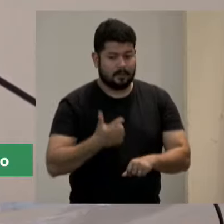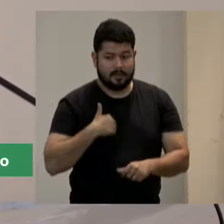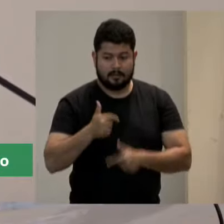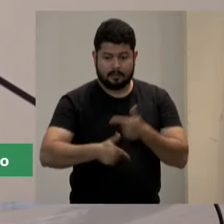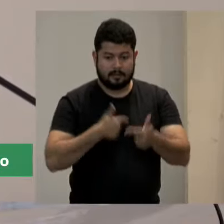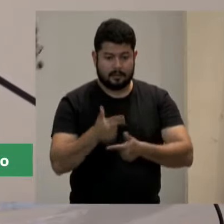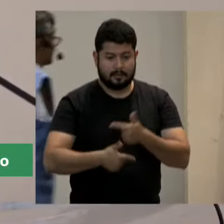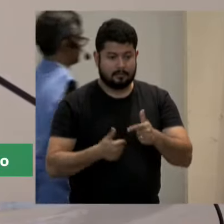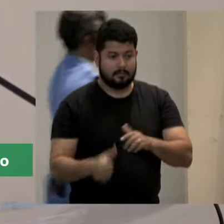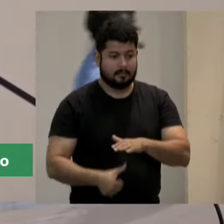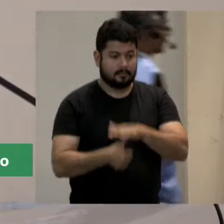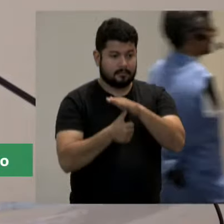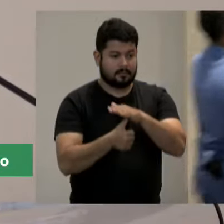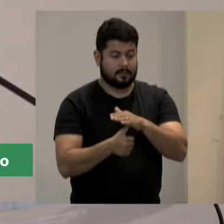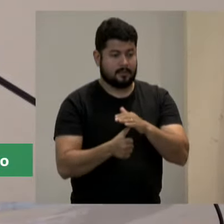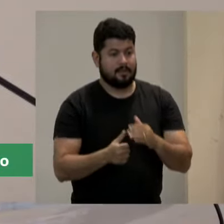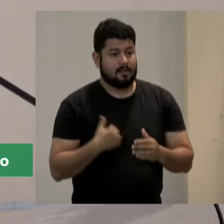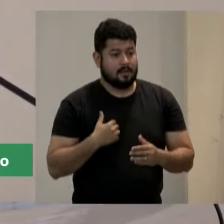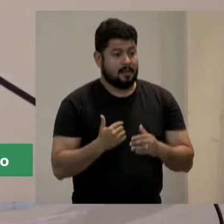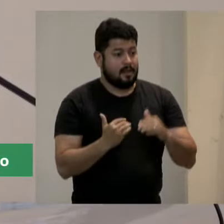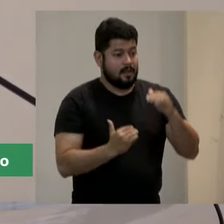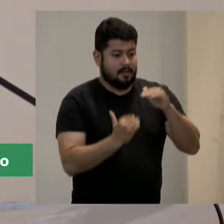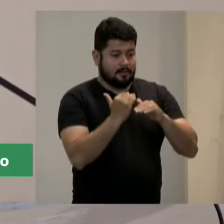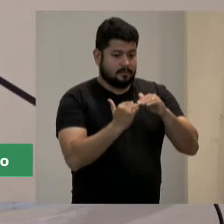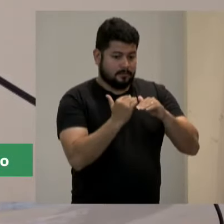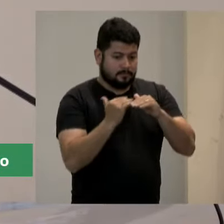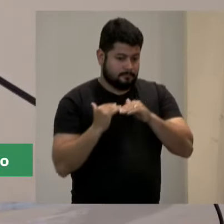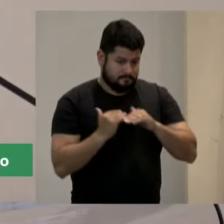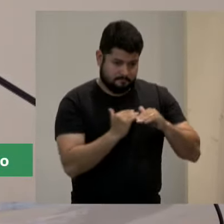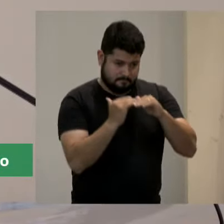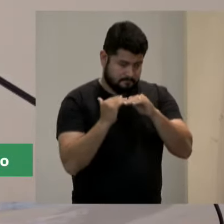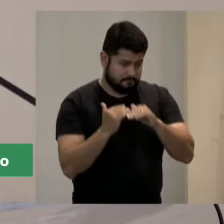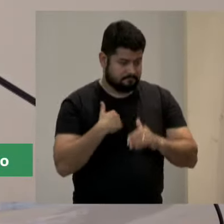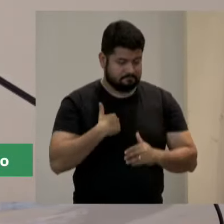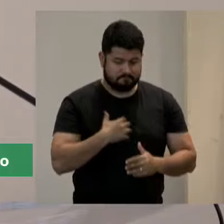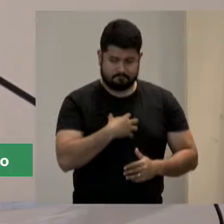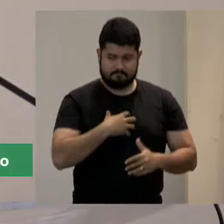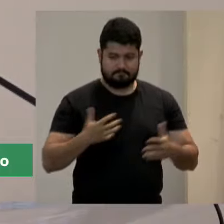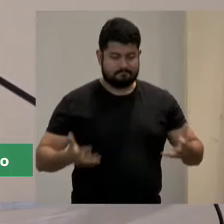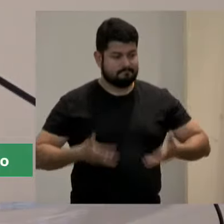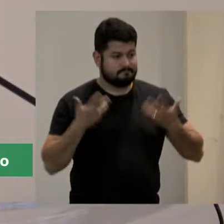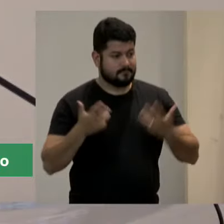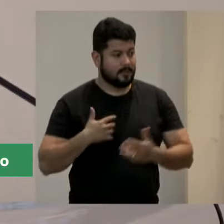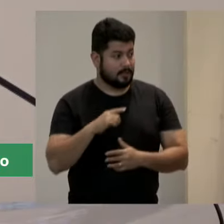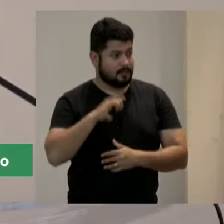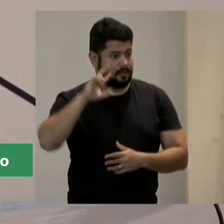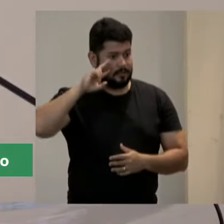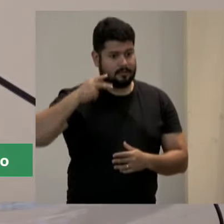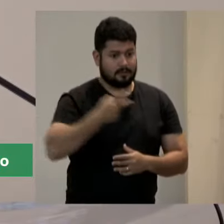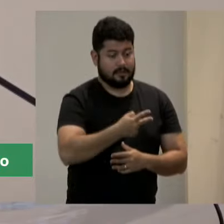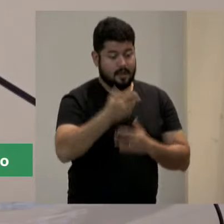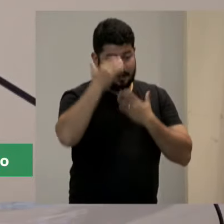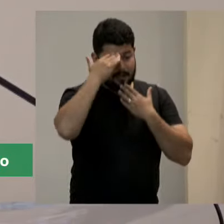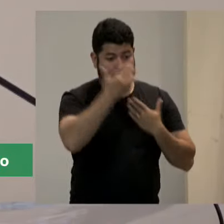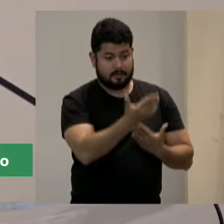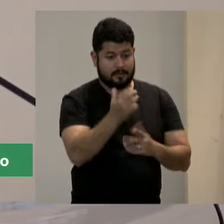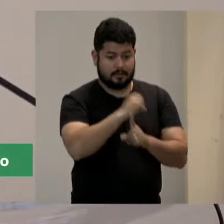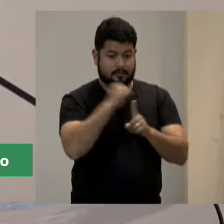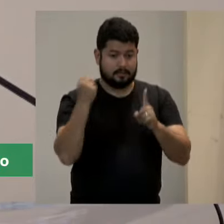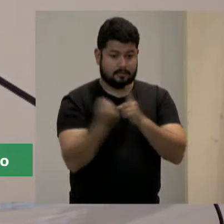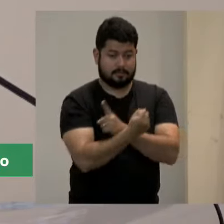Ações Afirmativas e Equidade. Quero dizer da alegria de receber esse reconhecimento, agradecer à